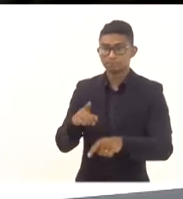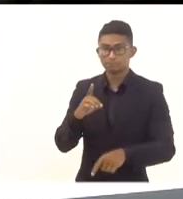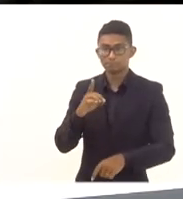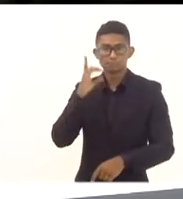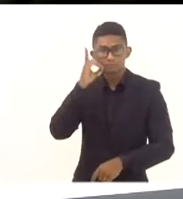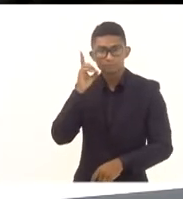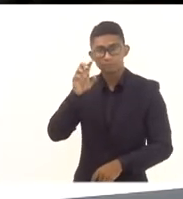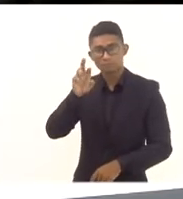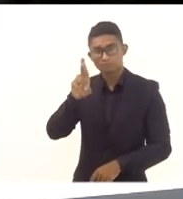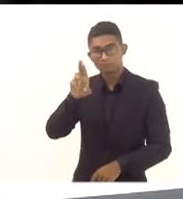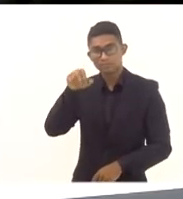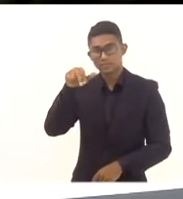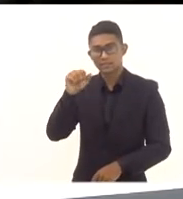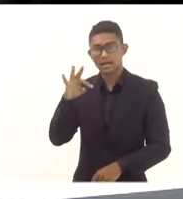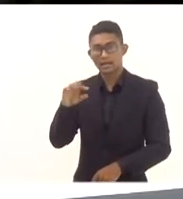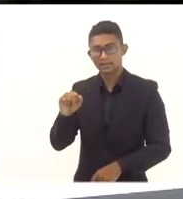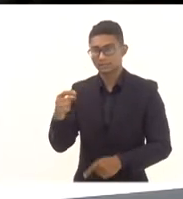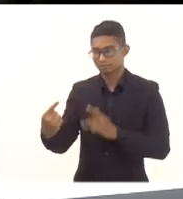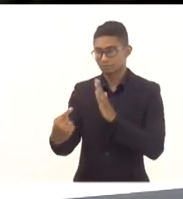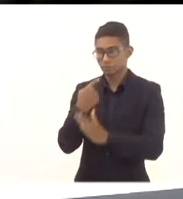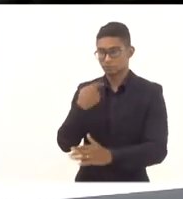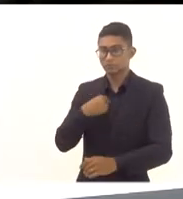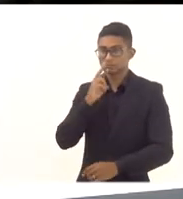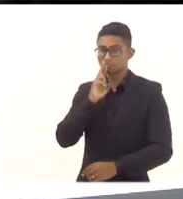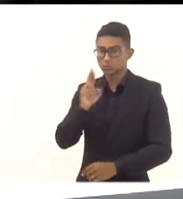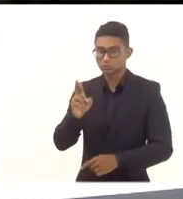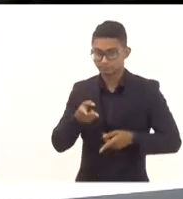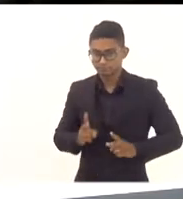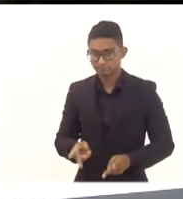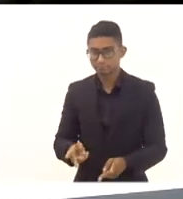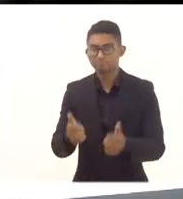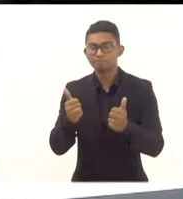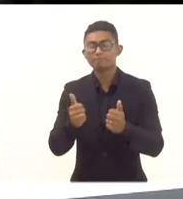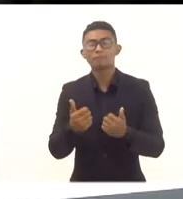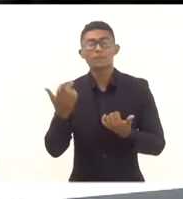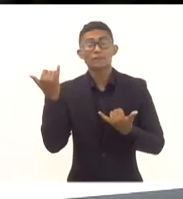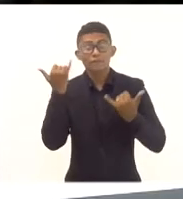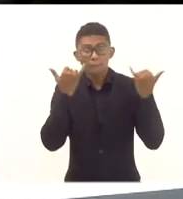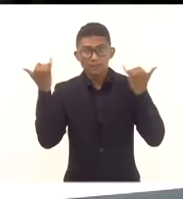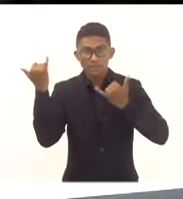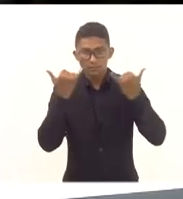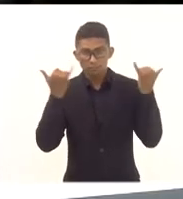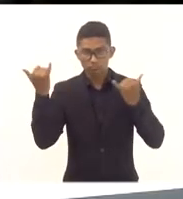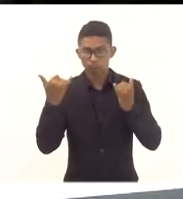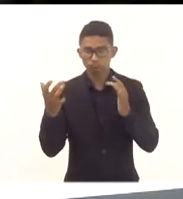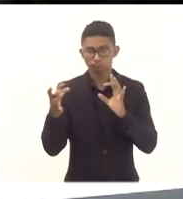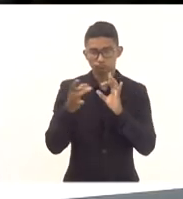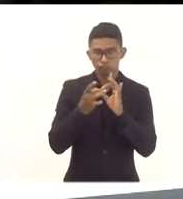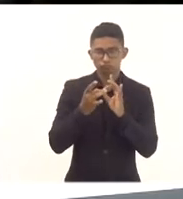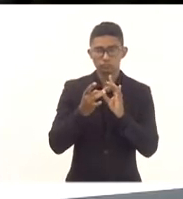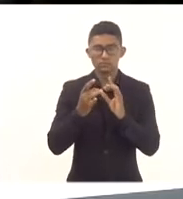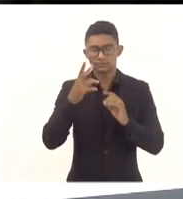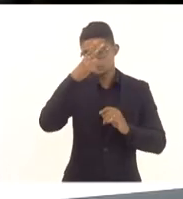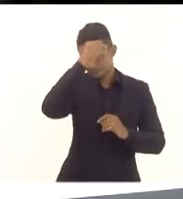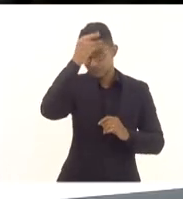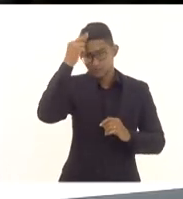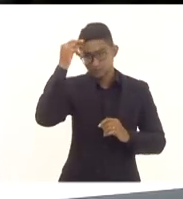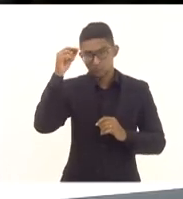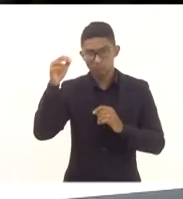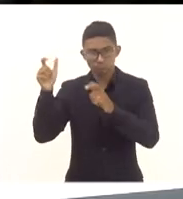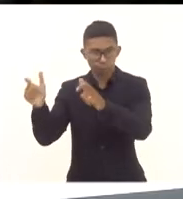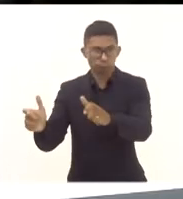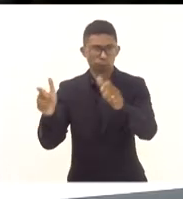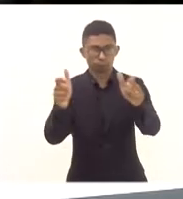deputada Renata é sobre as informações compartilhadas com as prefeituras né